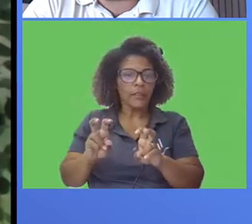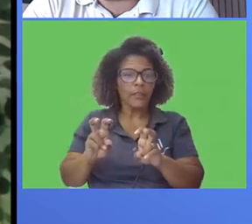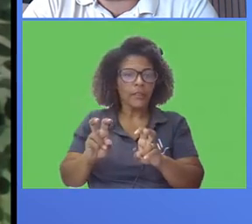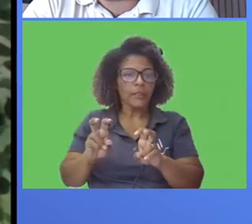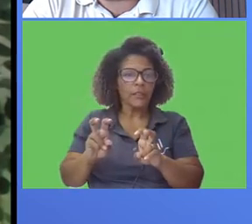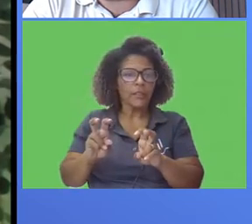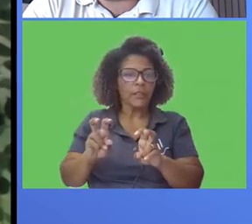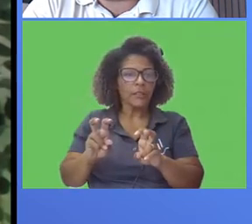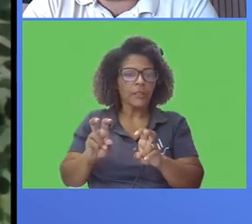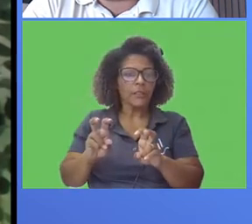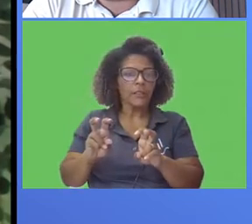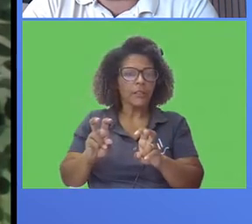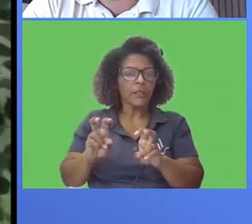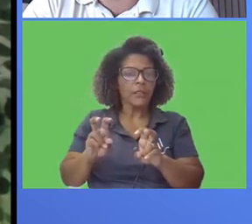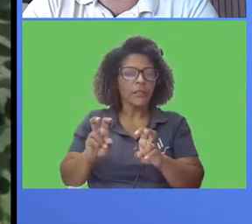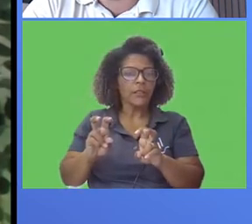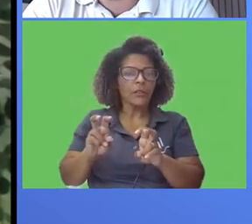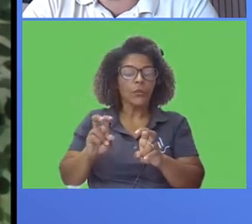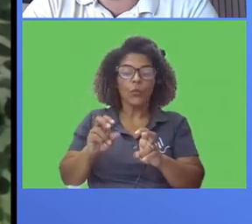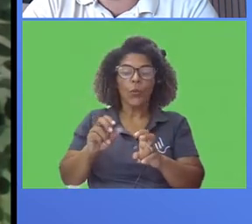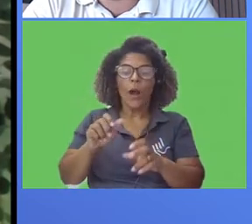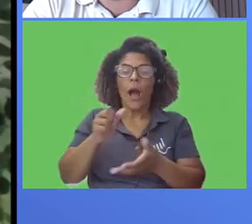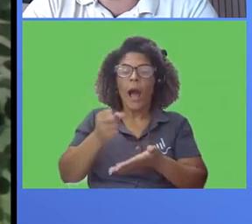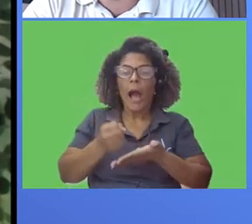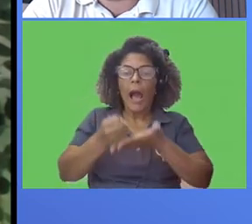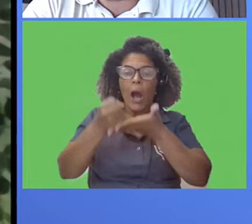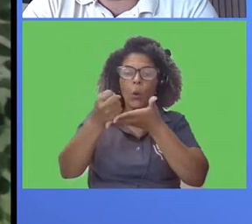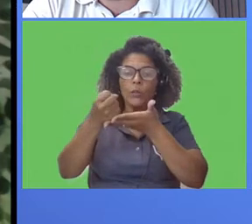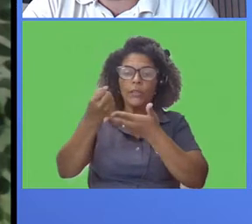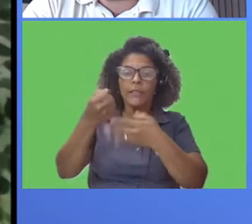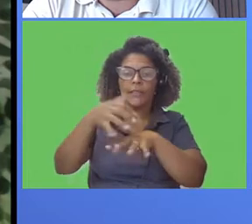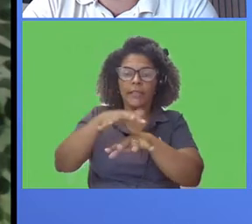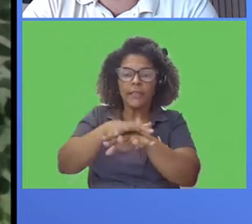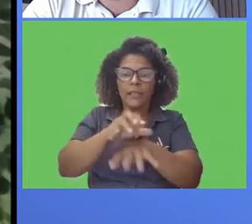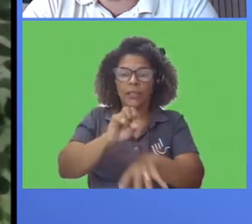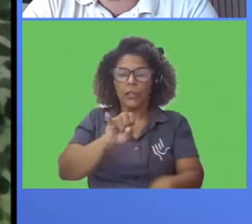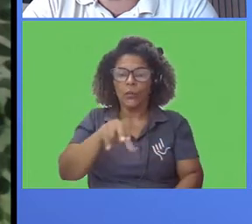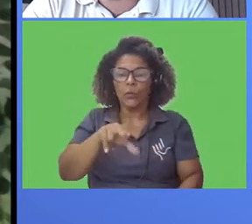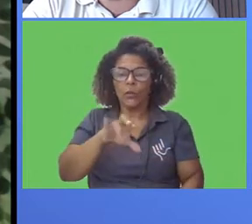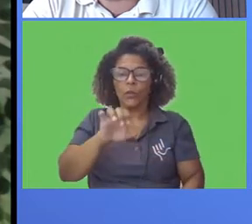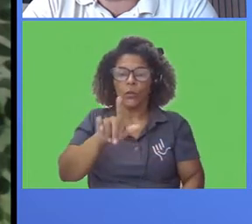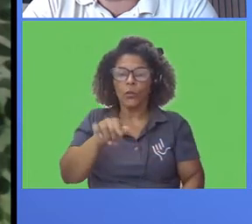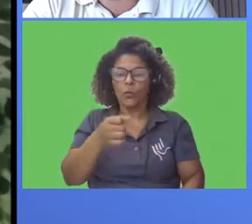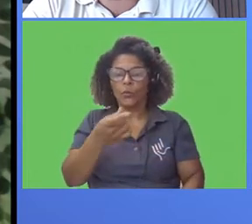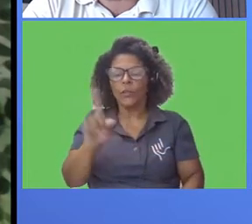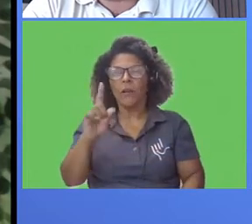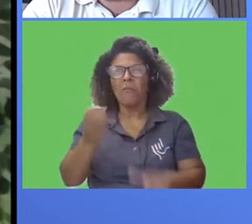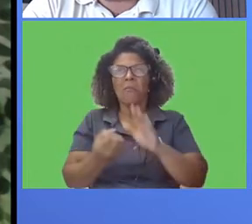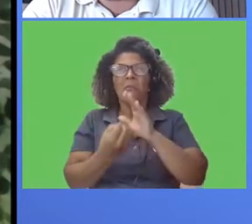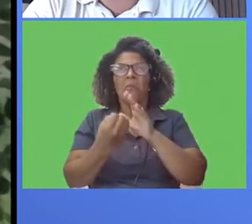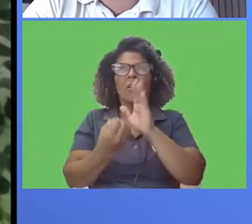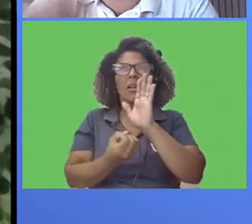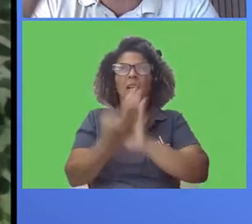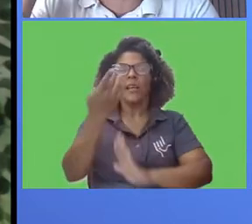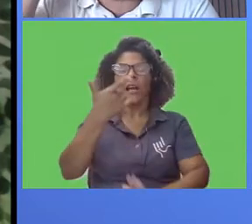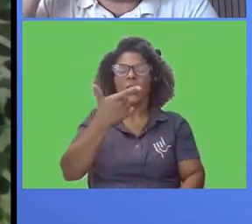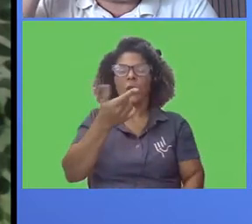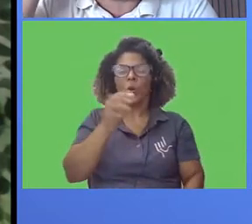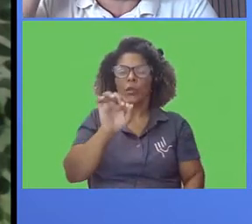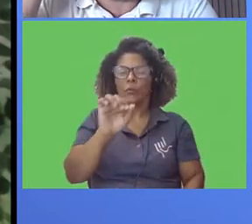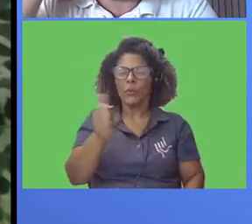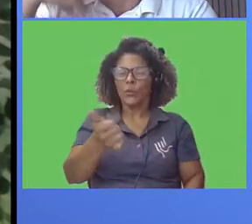no aspecto do auxílio inclusão, né, que você mesmo mencionou, um auxílio que foi criado lá em 2011, que foi